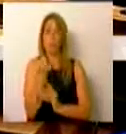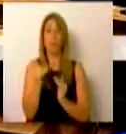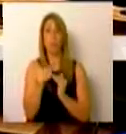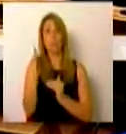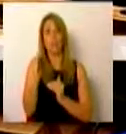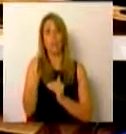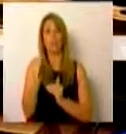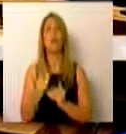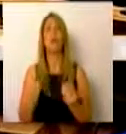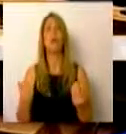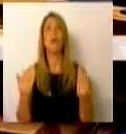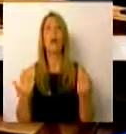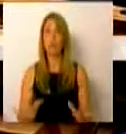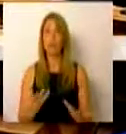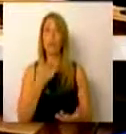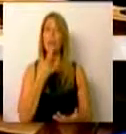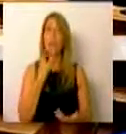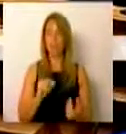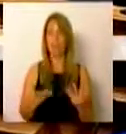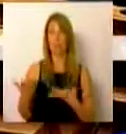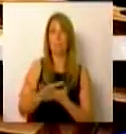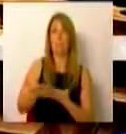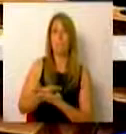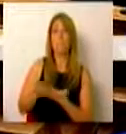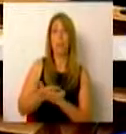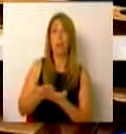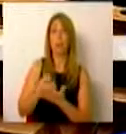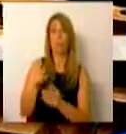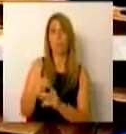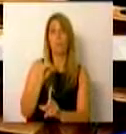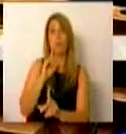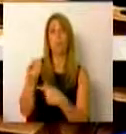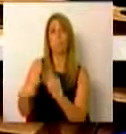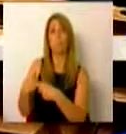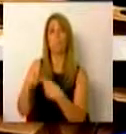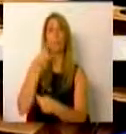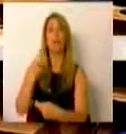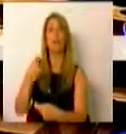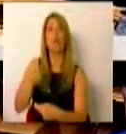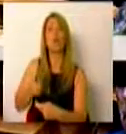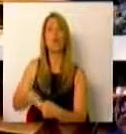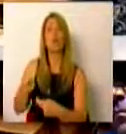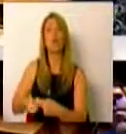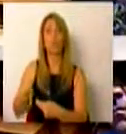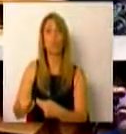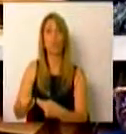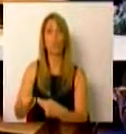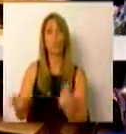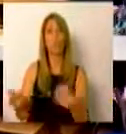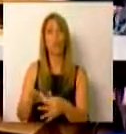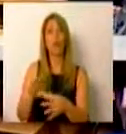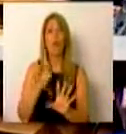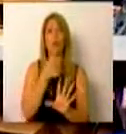a organização atual do mercado de mediação de seguros é composta por mediadores de seguros ligado, que se dividem em